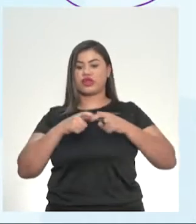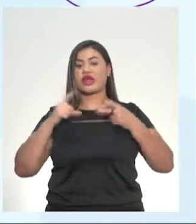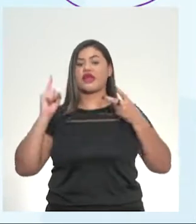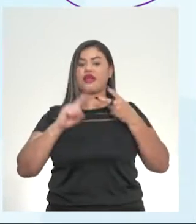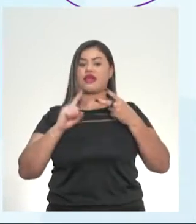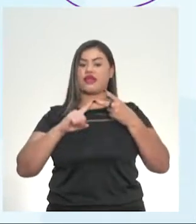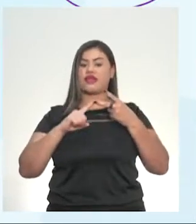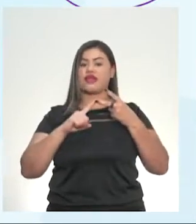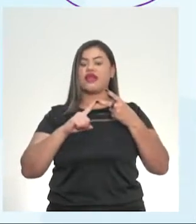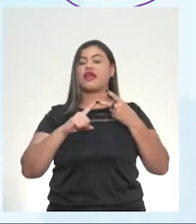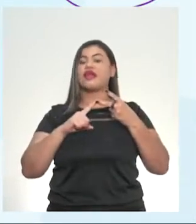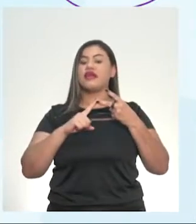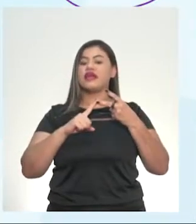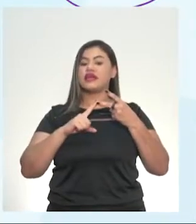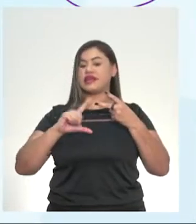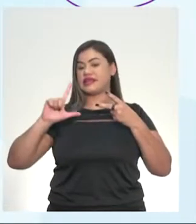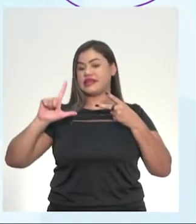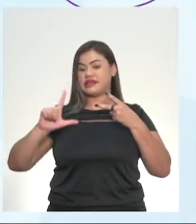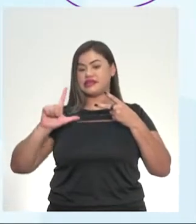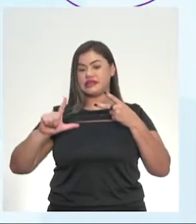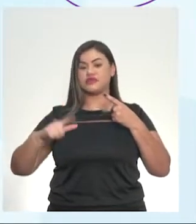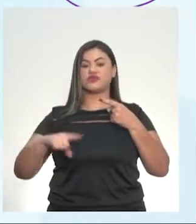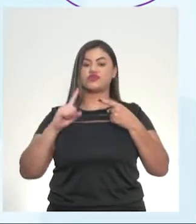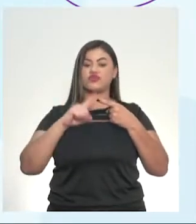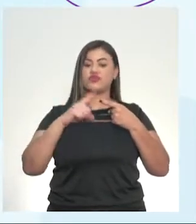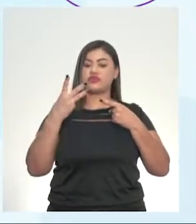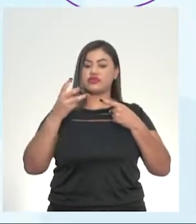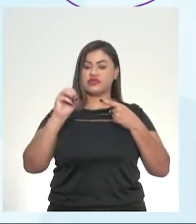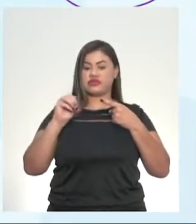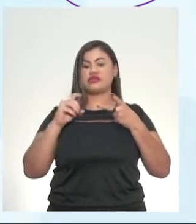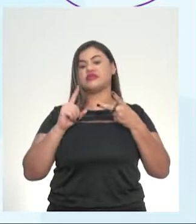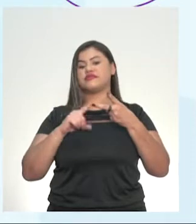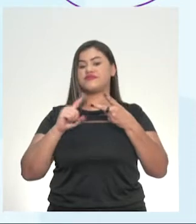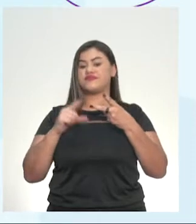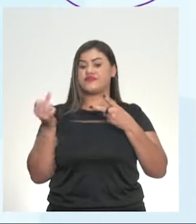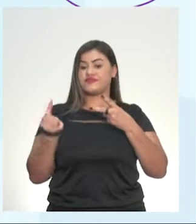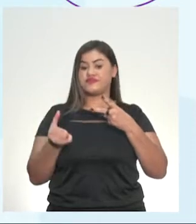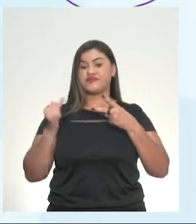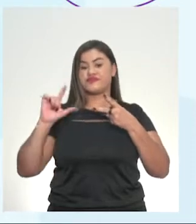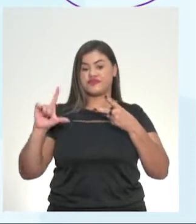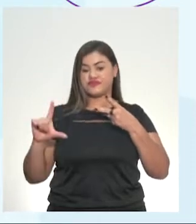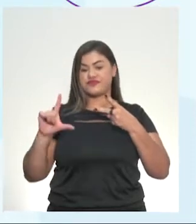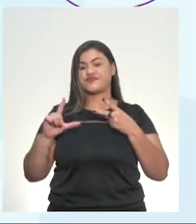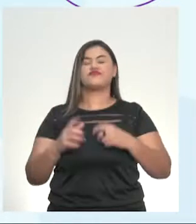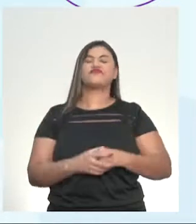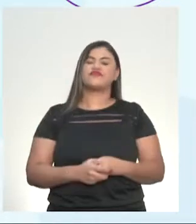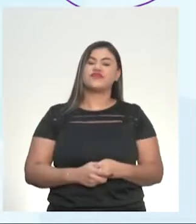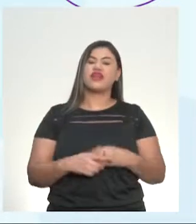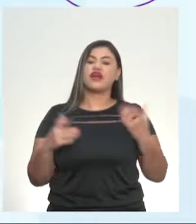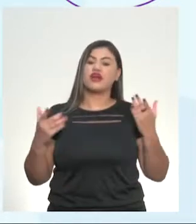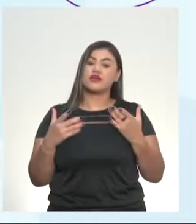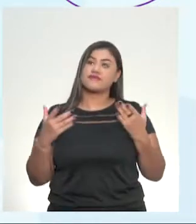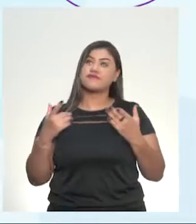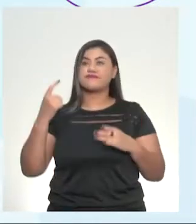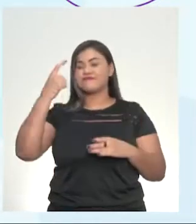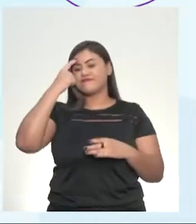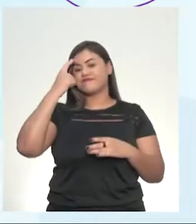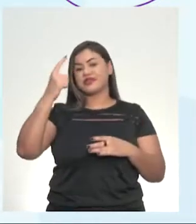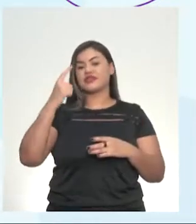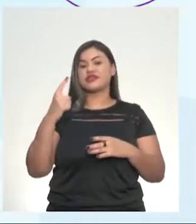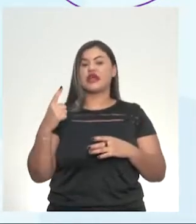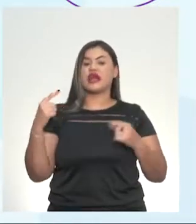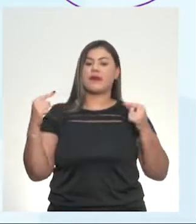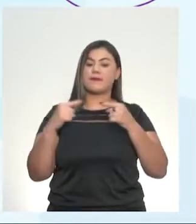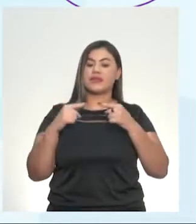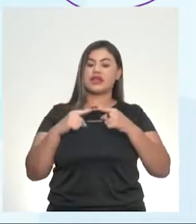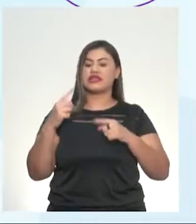30 recipientes de 6 litros cada um. Agora, se forem usados recipientes com